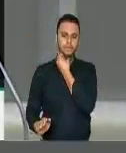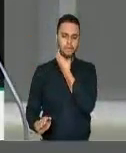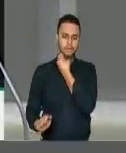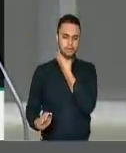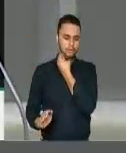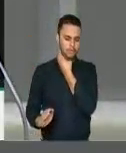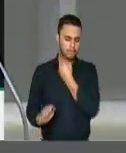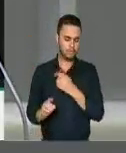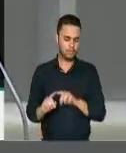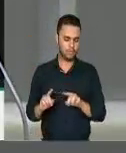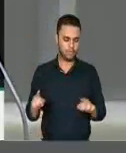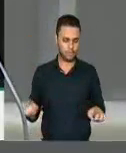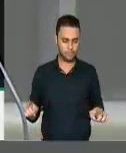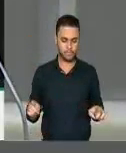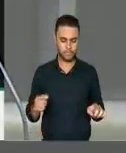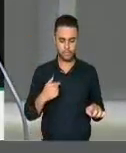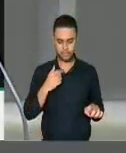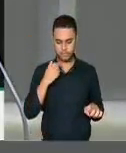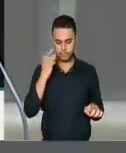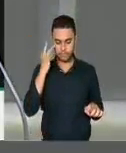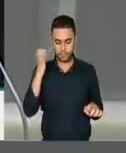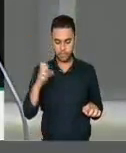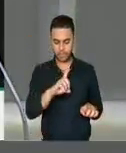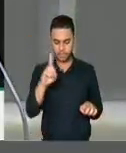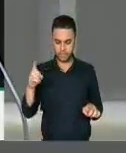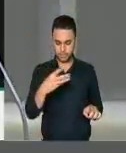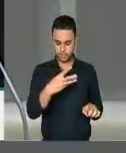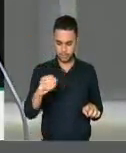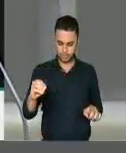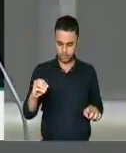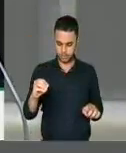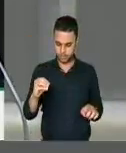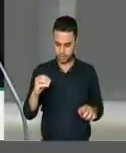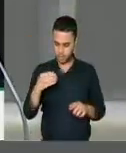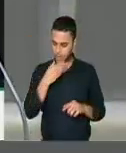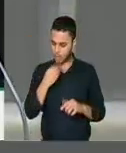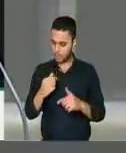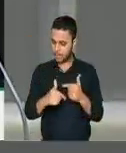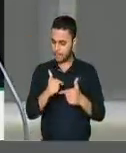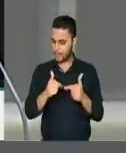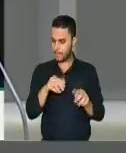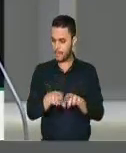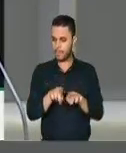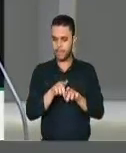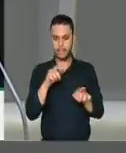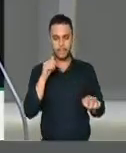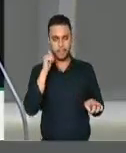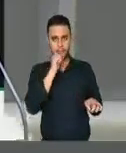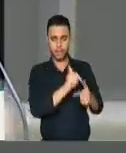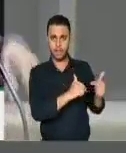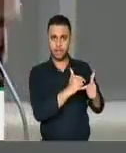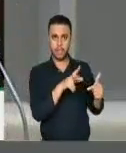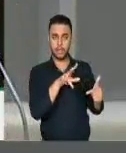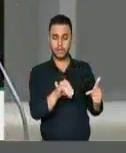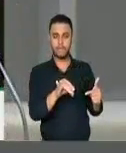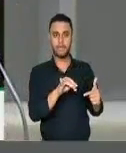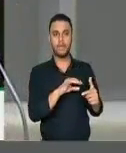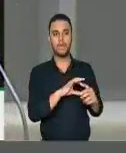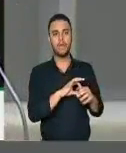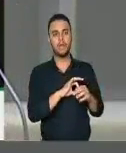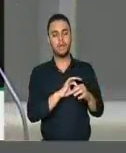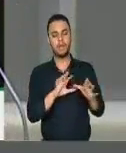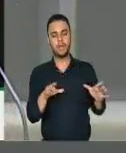Amanhã, dia 30, os trabalhadores e trabalhadoras vão parar o Brasil.